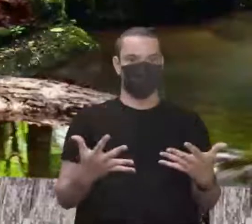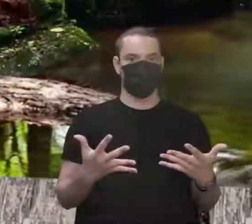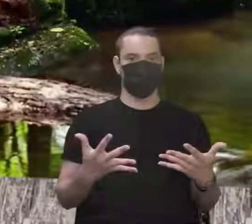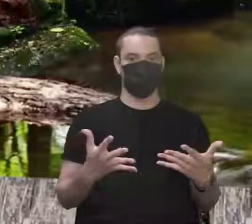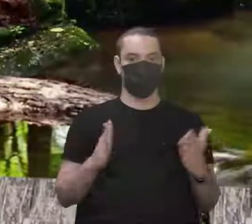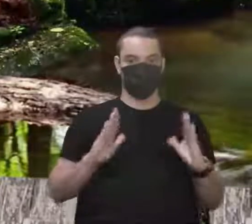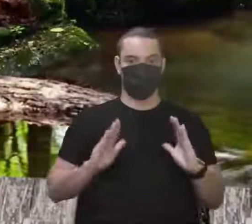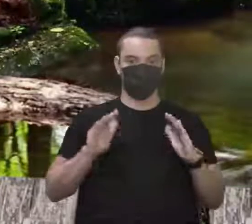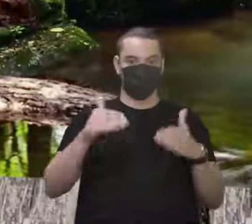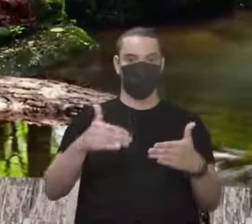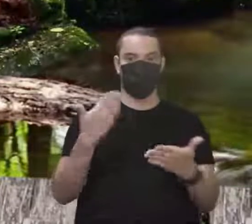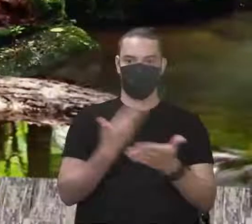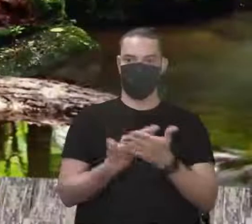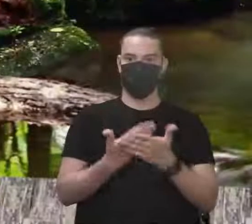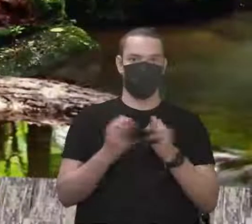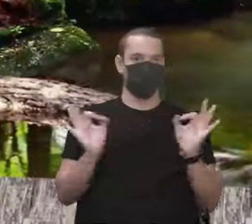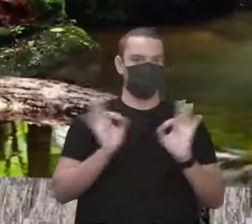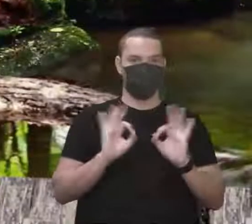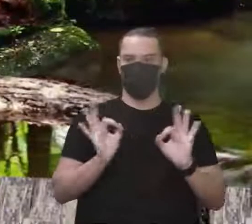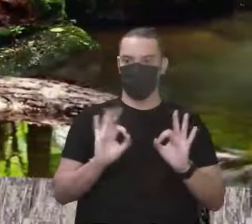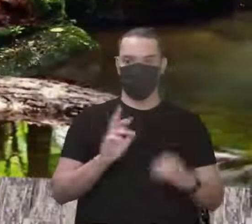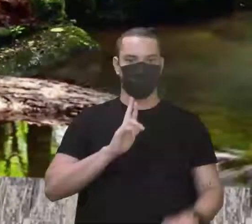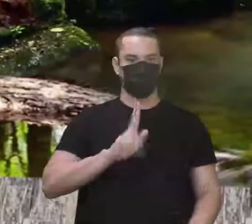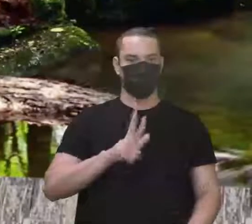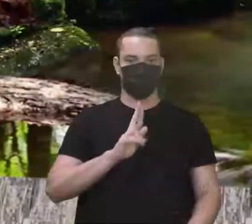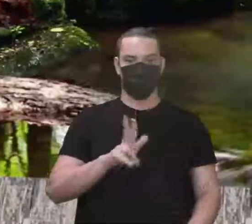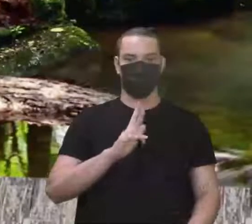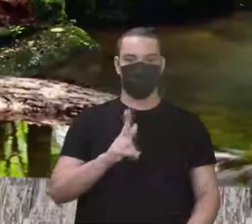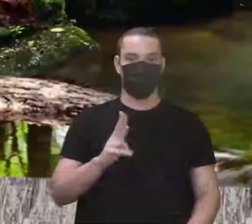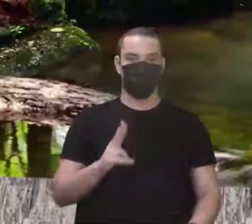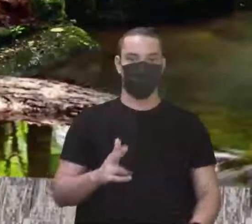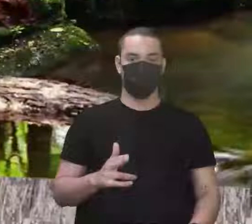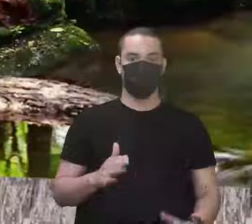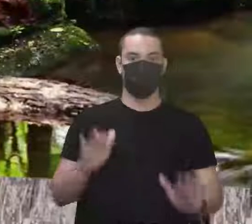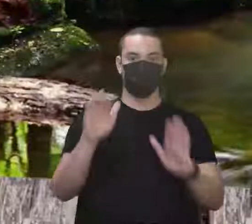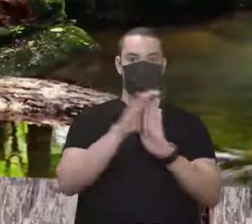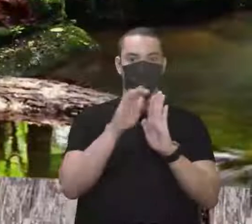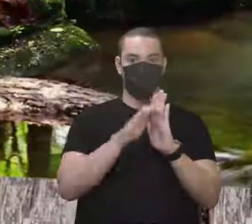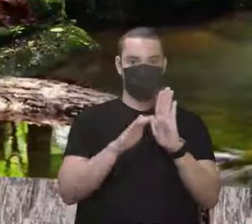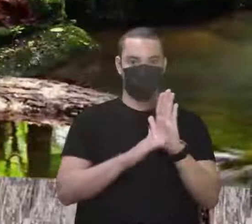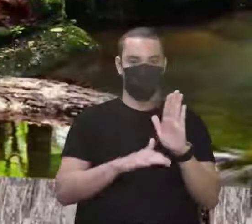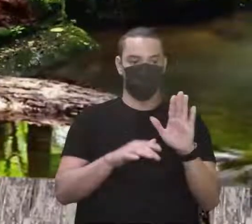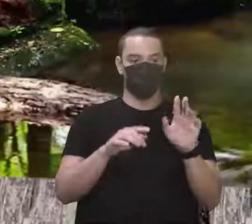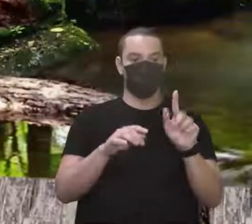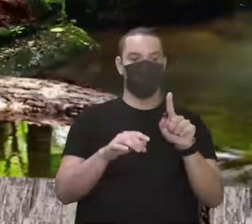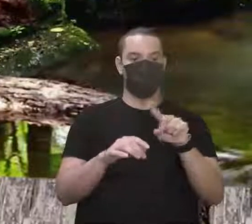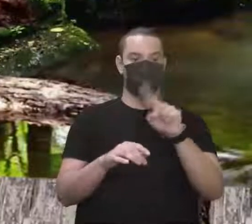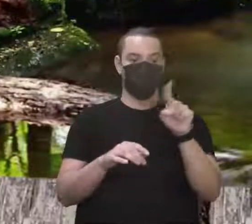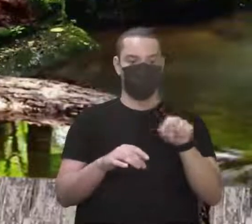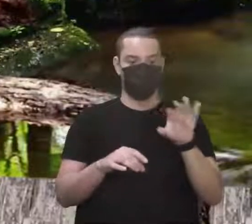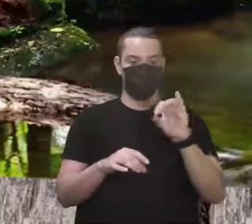em foco aqui durante essa aula. Não era. A zootecnia, ela trabalha aí com técnicas para melhoramento